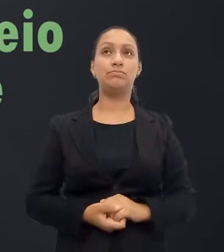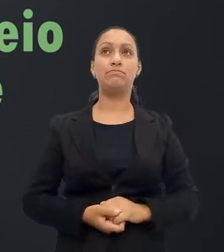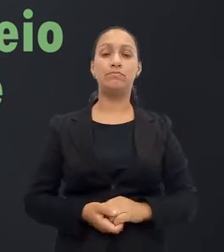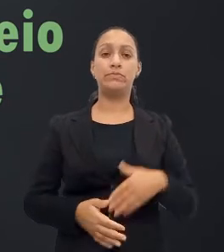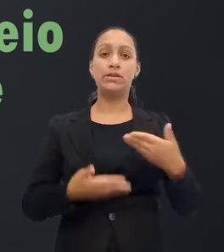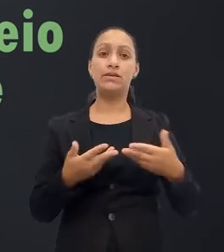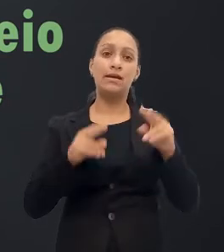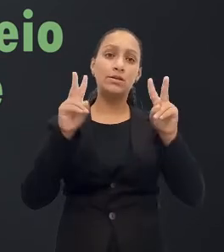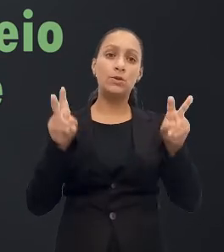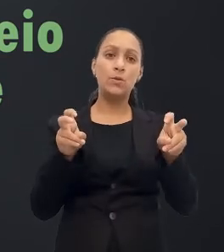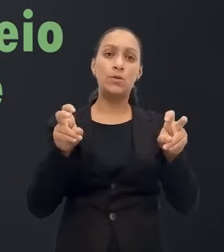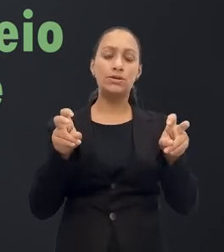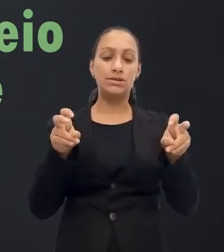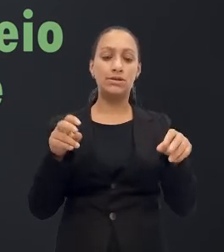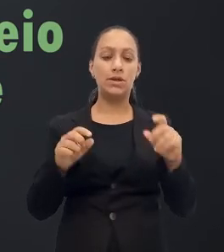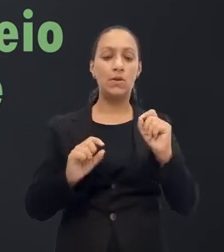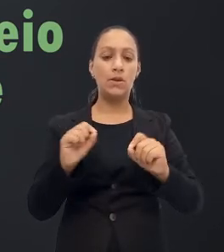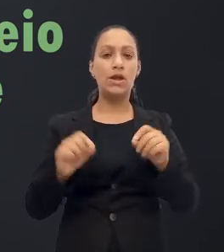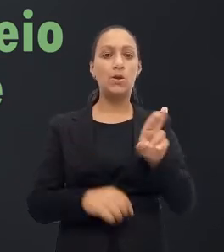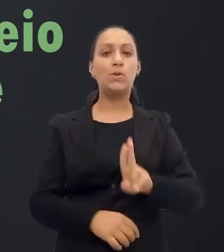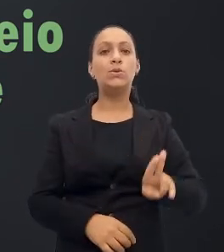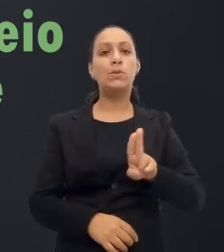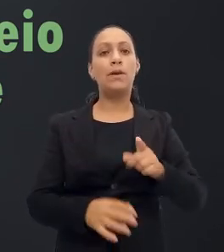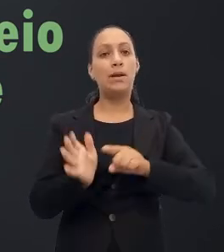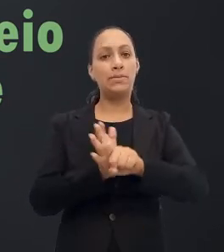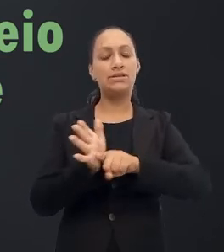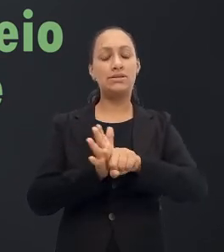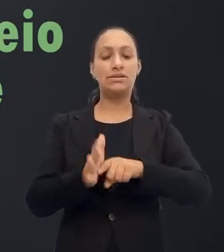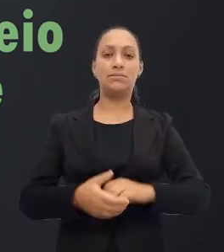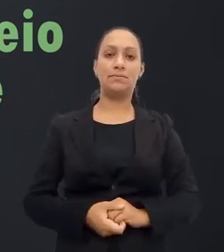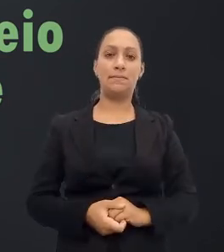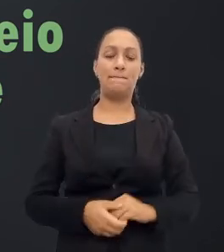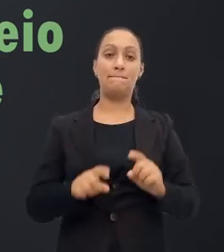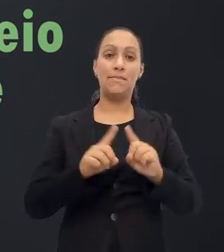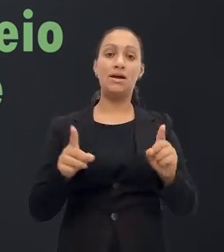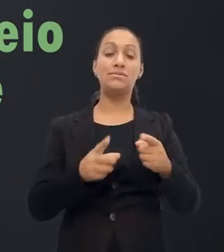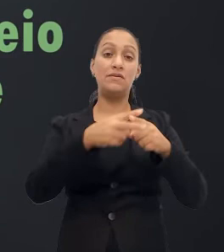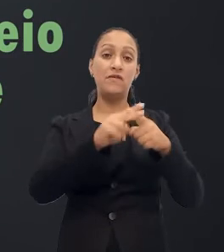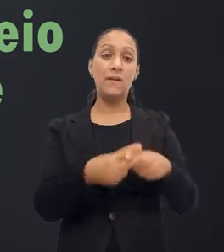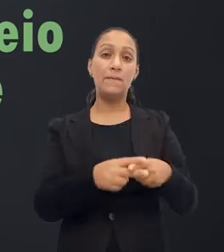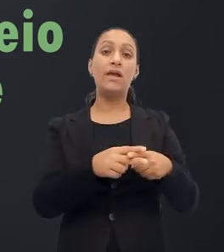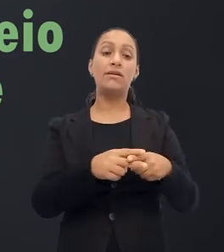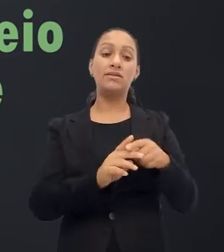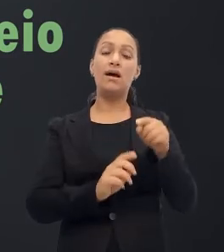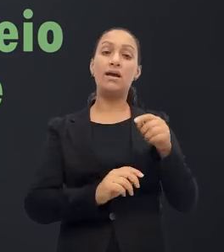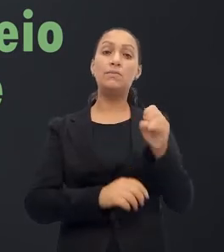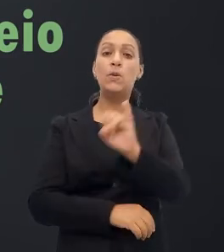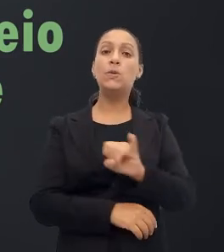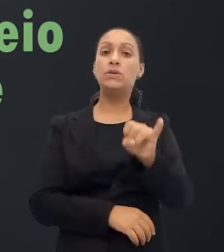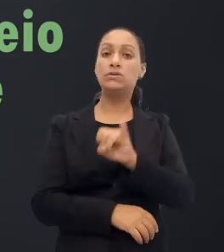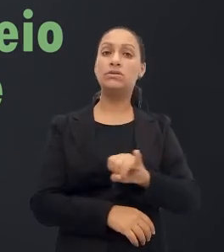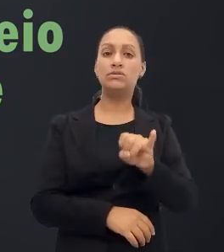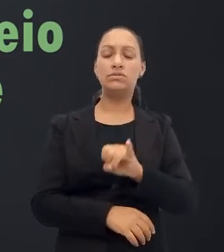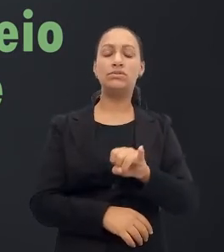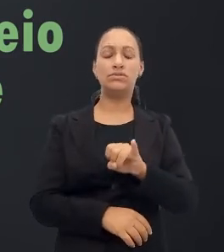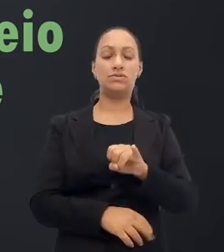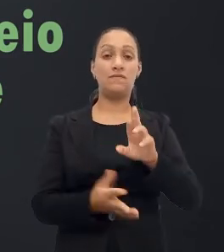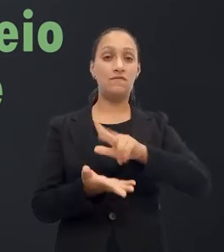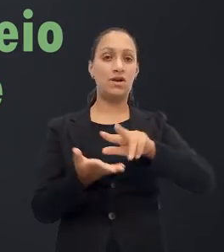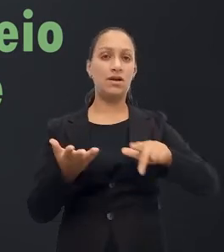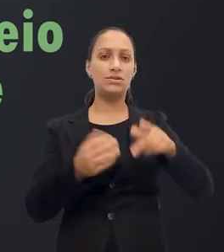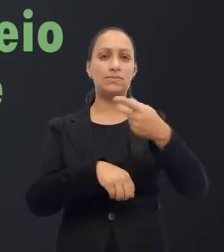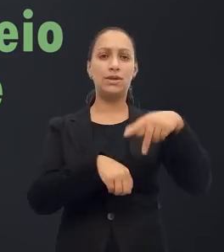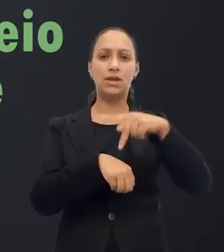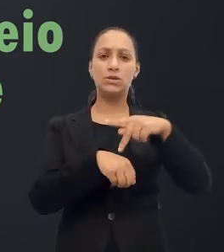de questões mesmo que a gente acaba utilizando para pesquisa. Mas essa é uma ferramenta que tem se mostrado importante em diversos países